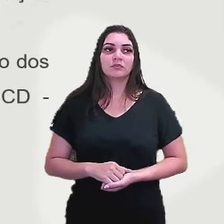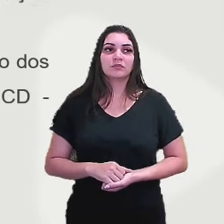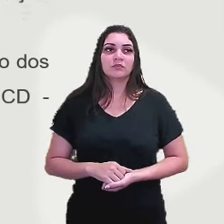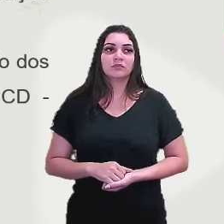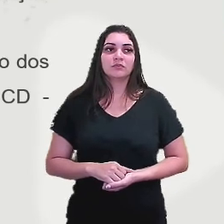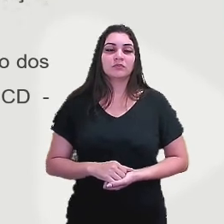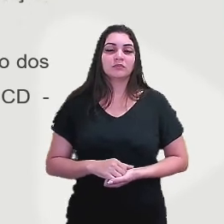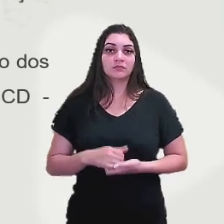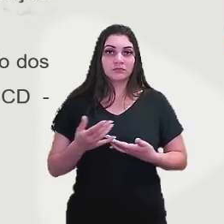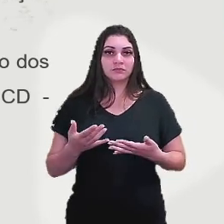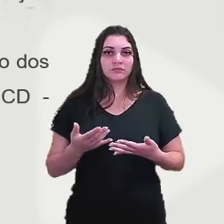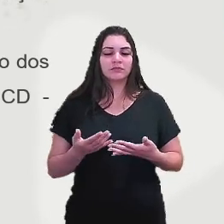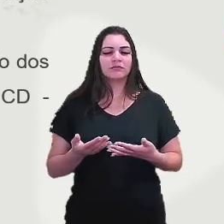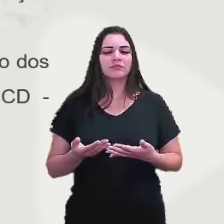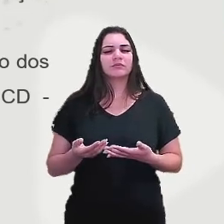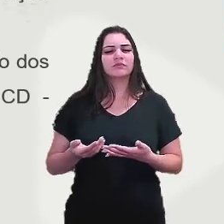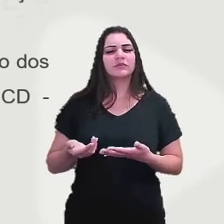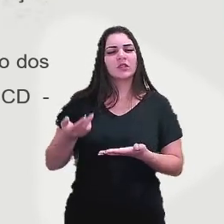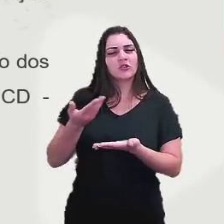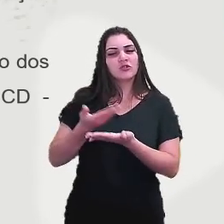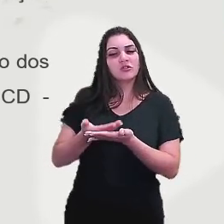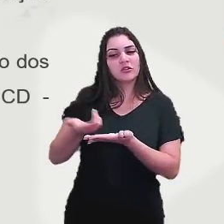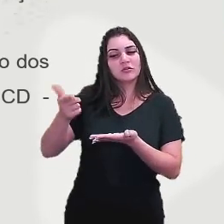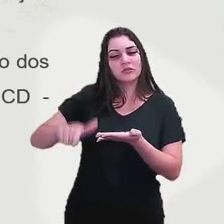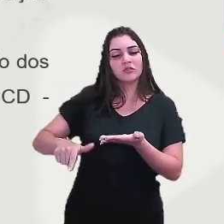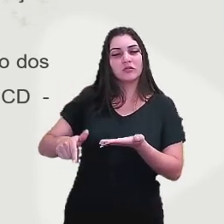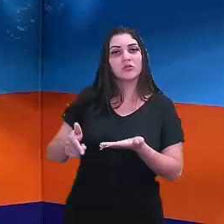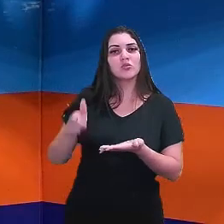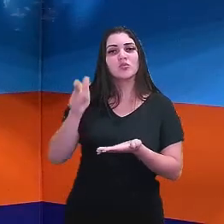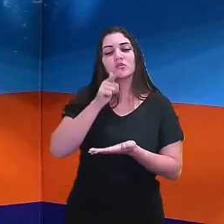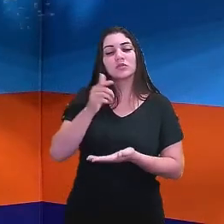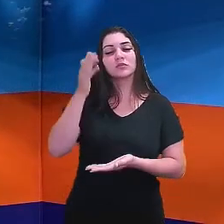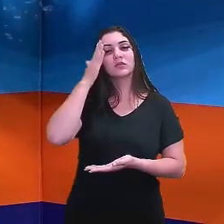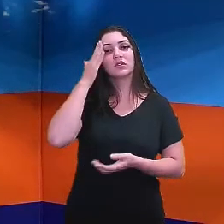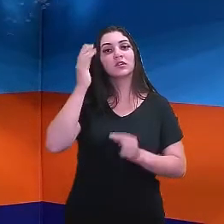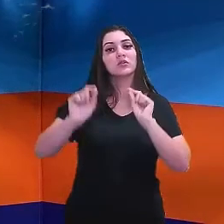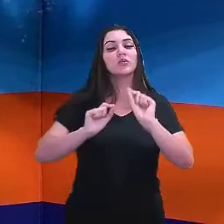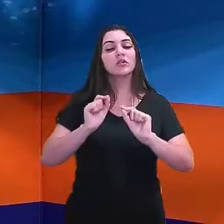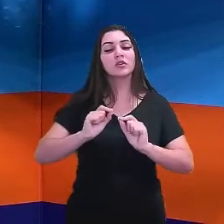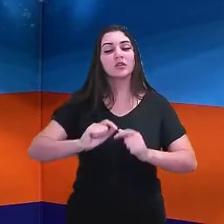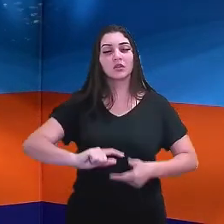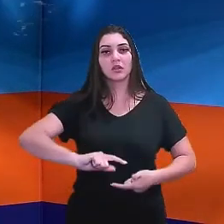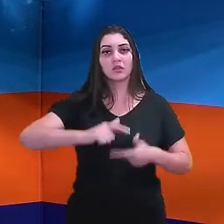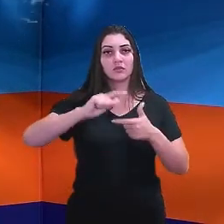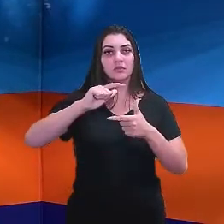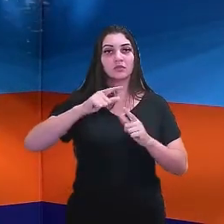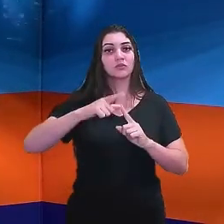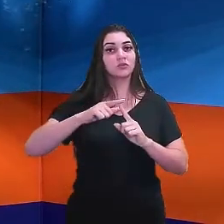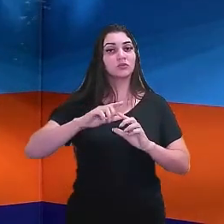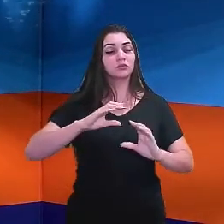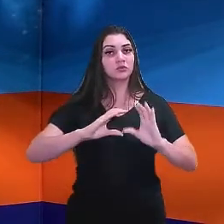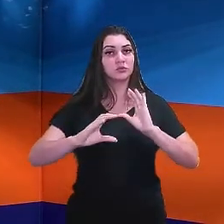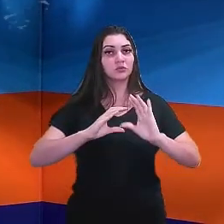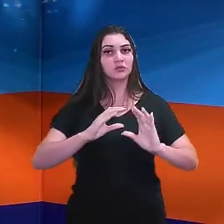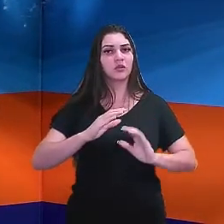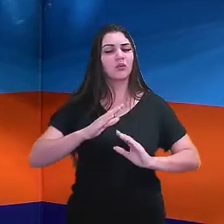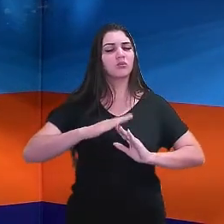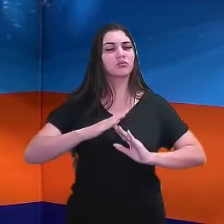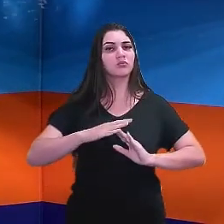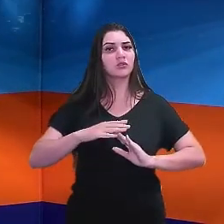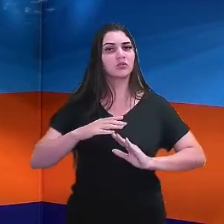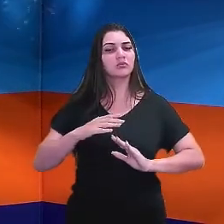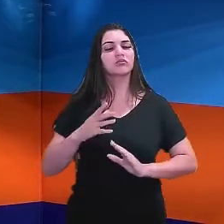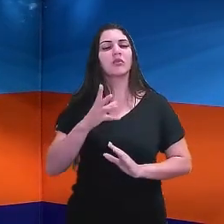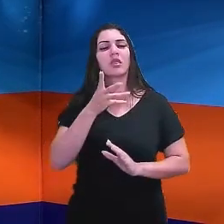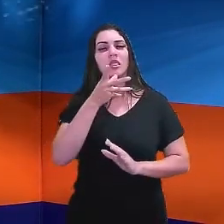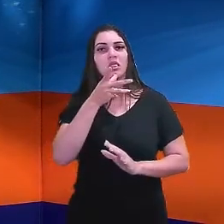Então, fazendo a revisão dos assuntos estudados hoje, conseguimos compreender a evolução dos meios de comunicação. O tempo que